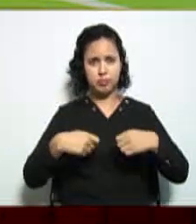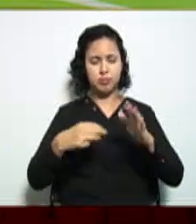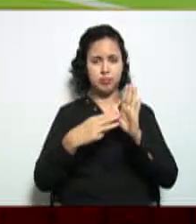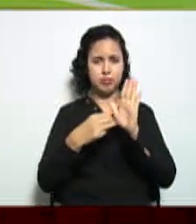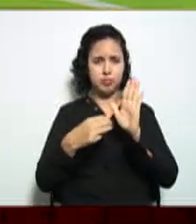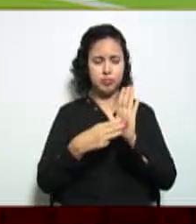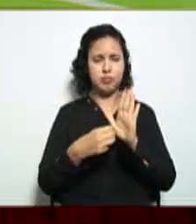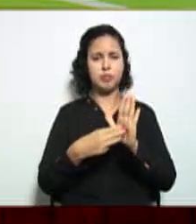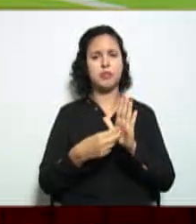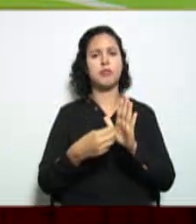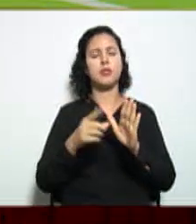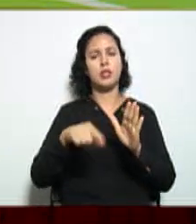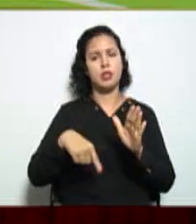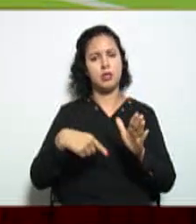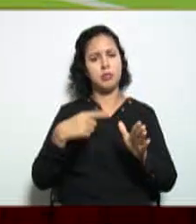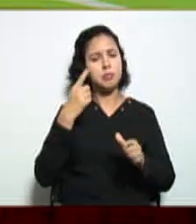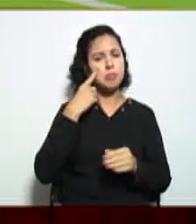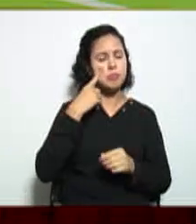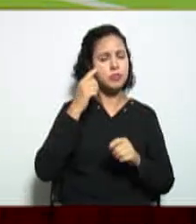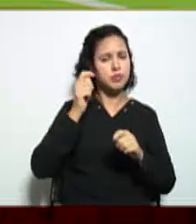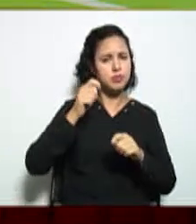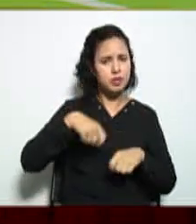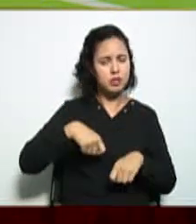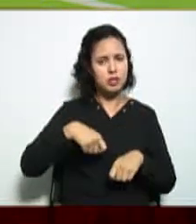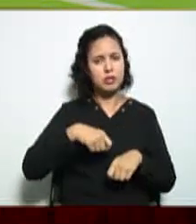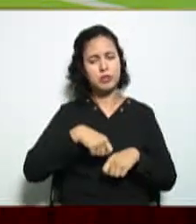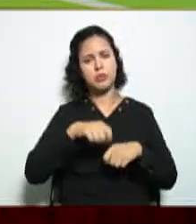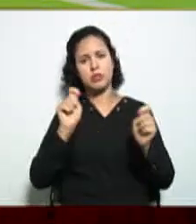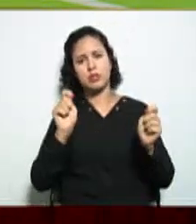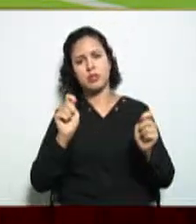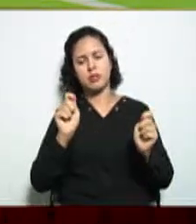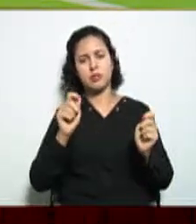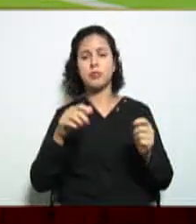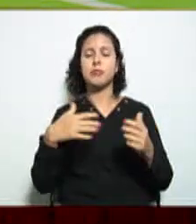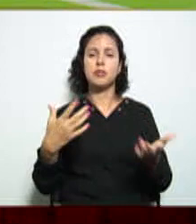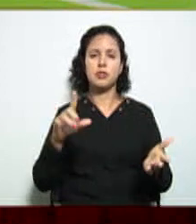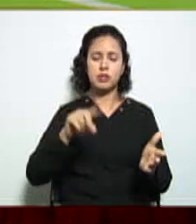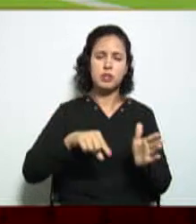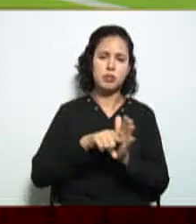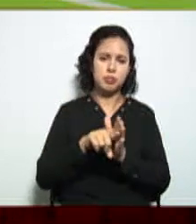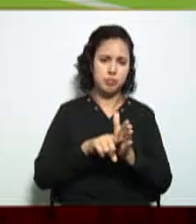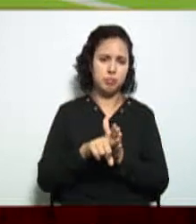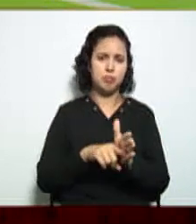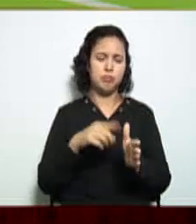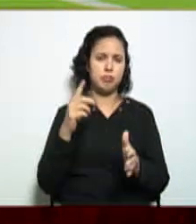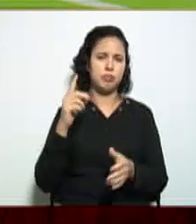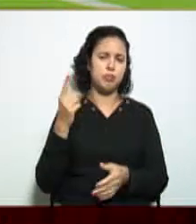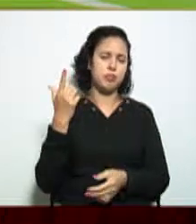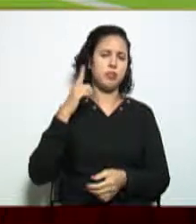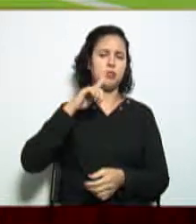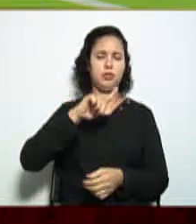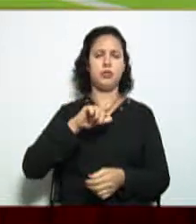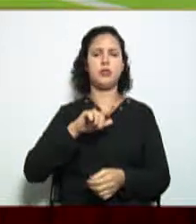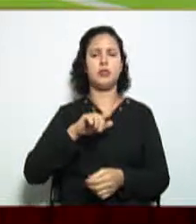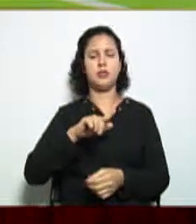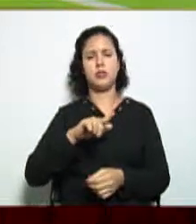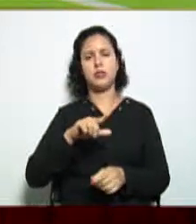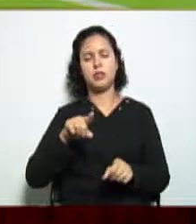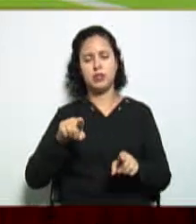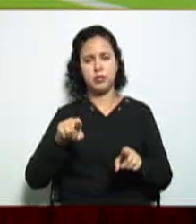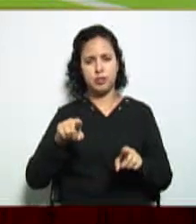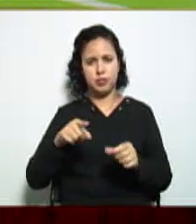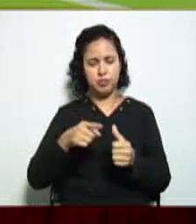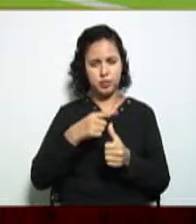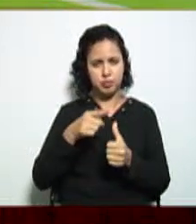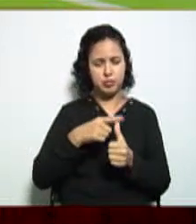Esse método tem que ser testado e é por meio da pesquisa que esses procedimentos são alcançados, né? Você testa algo